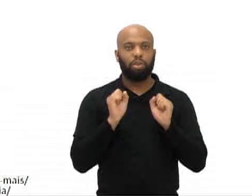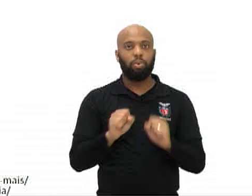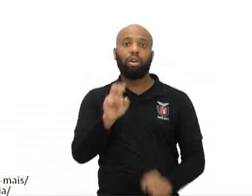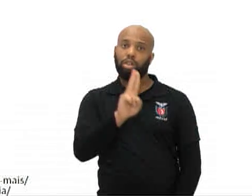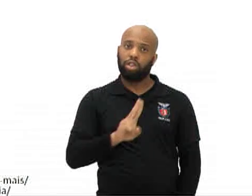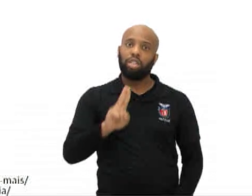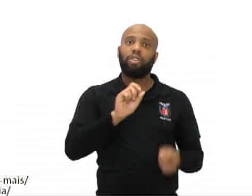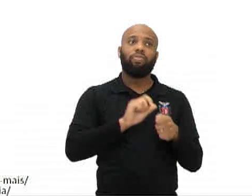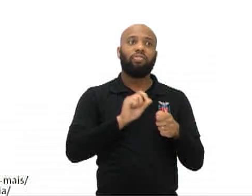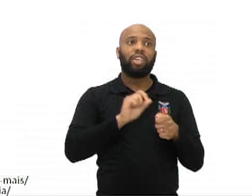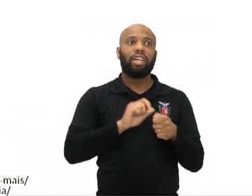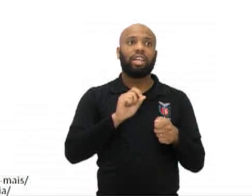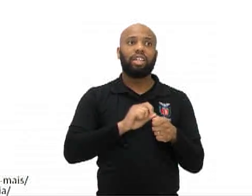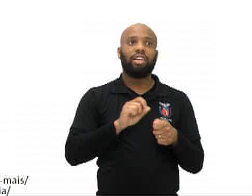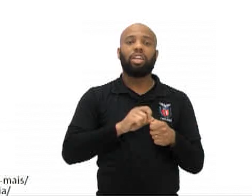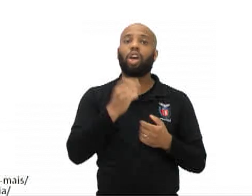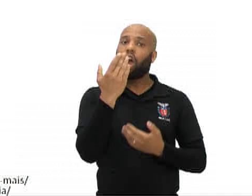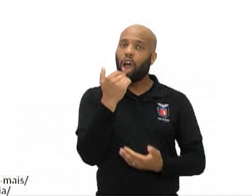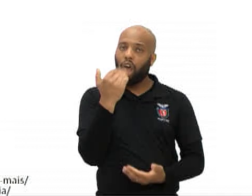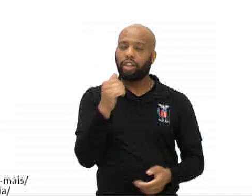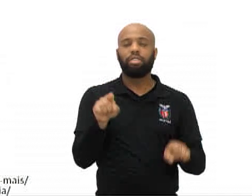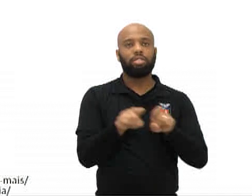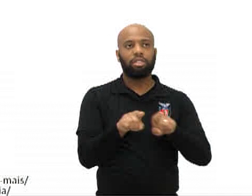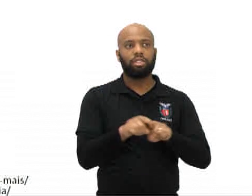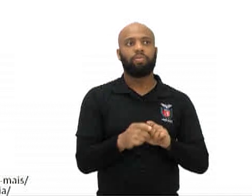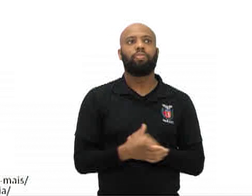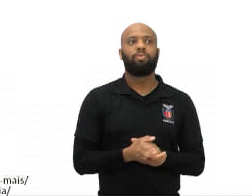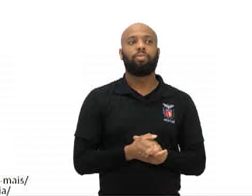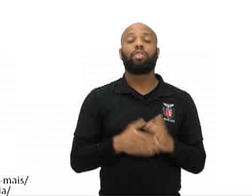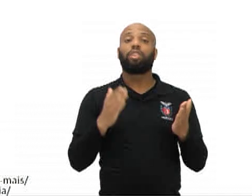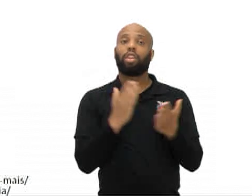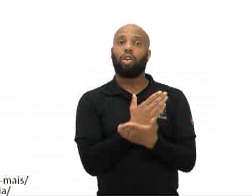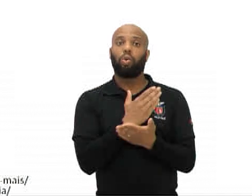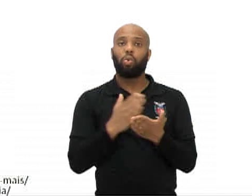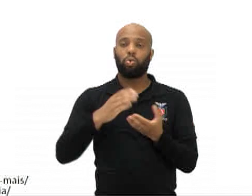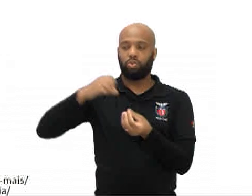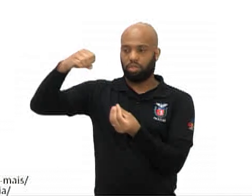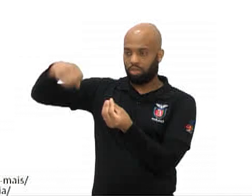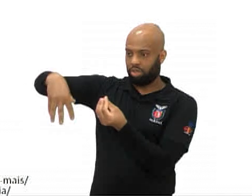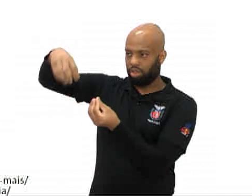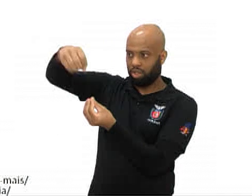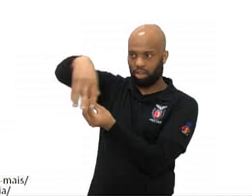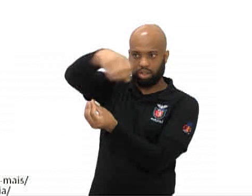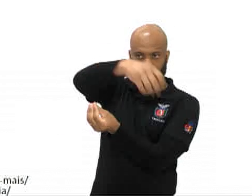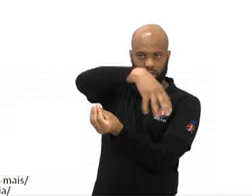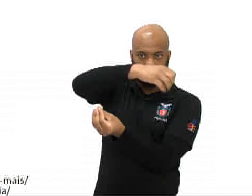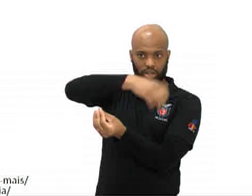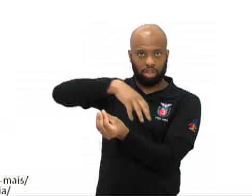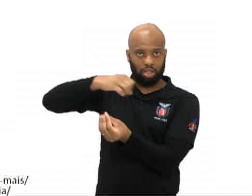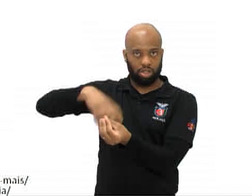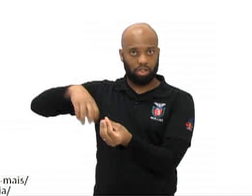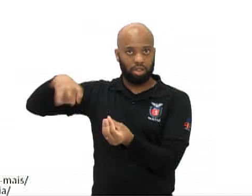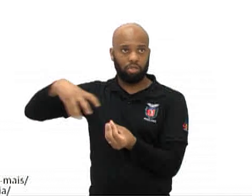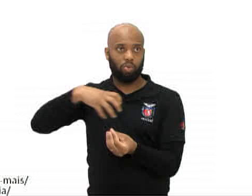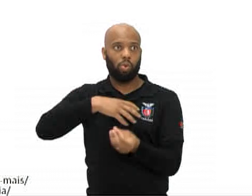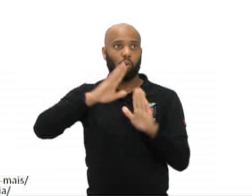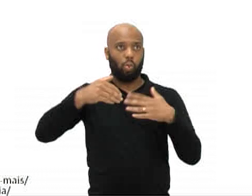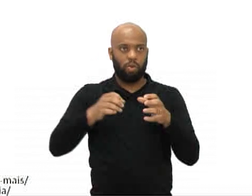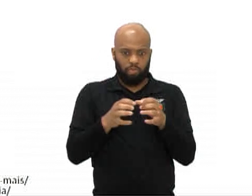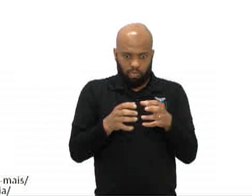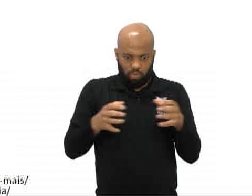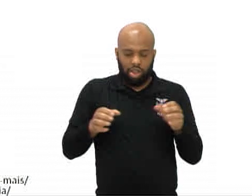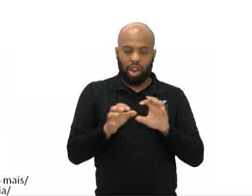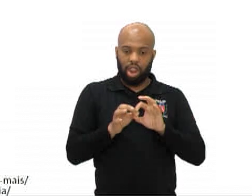utilizados na produção de alimentos. Alguns fungos são, na sua fermentação,